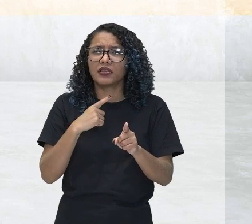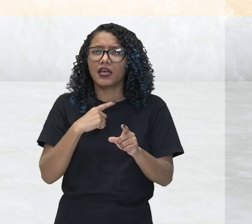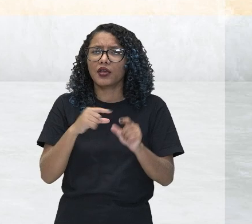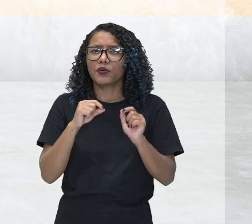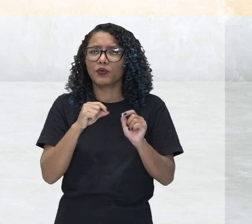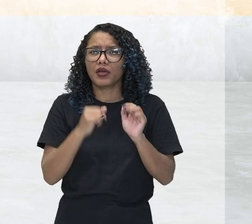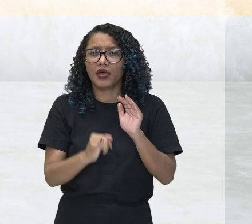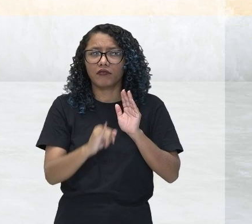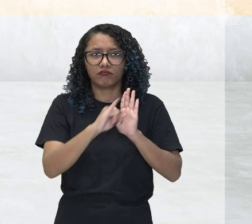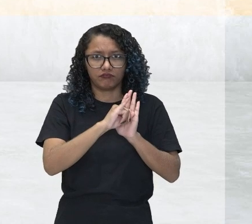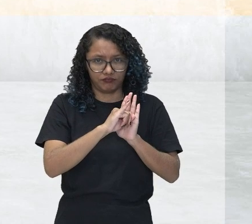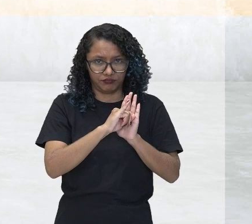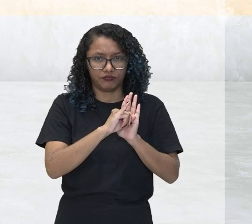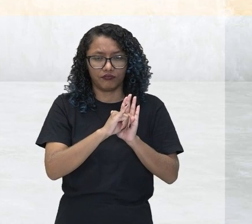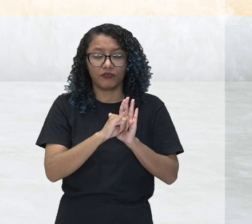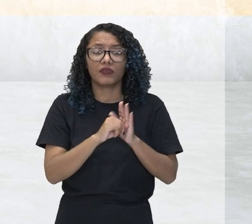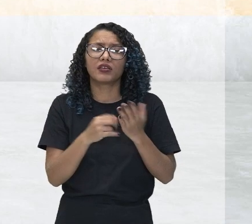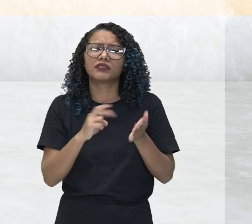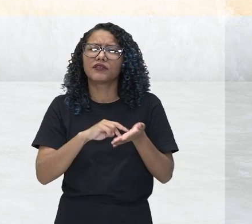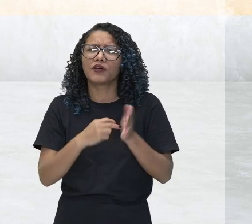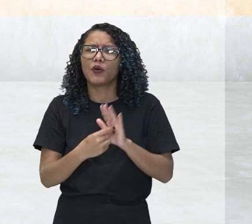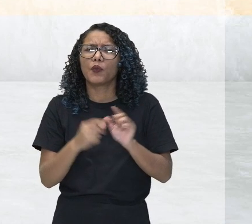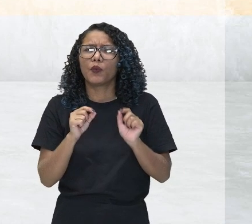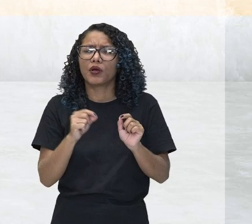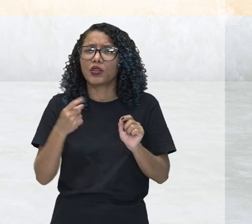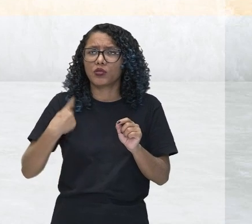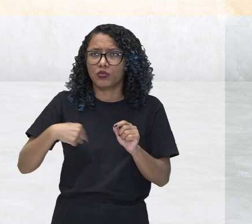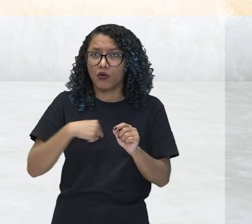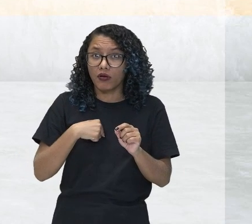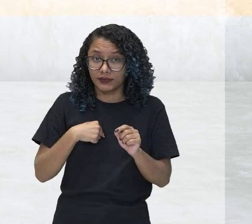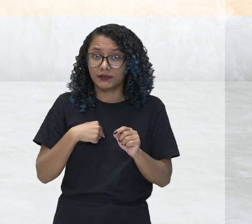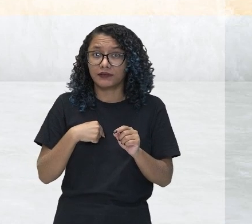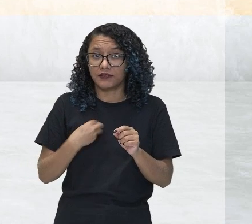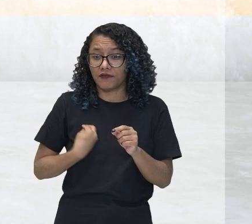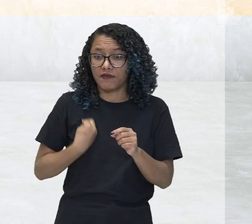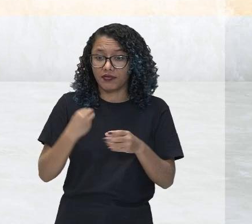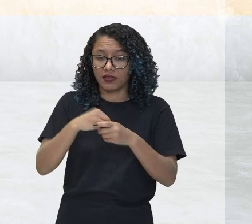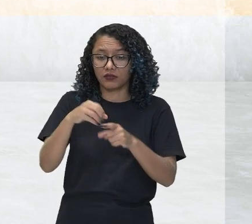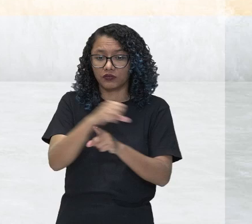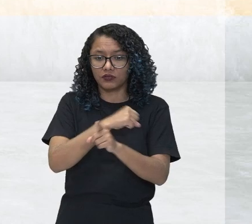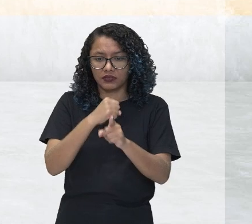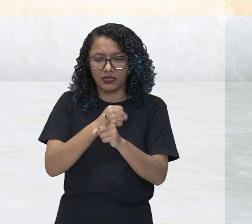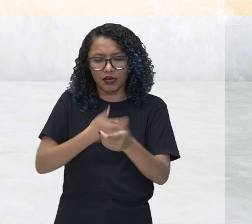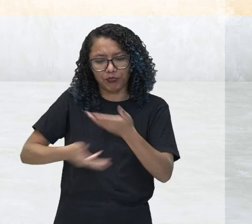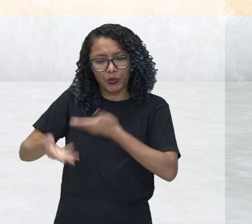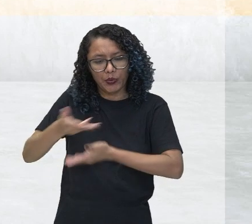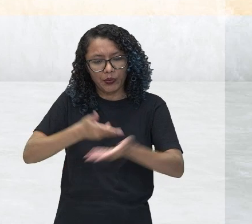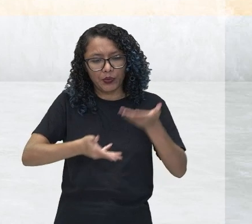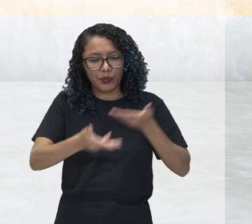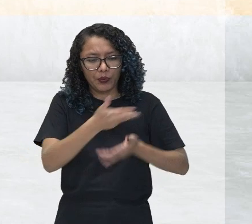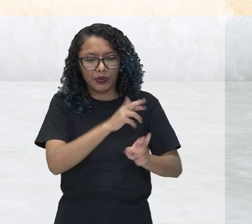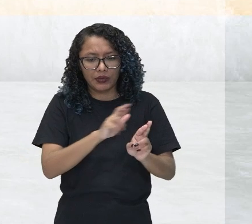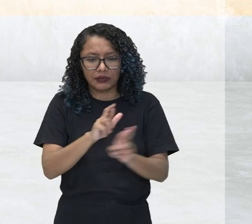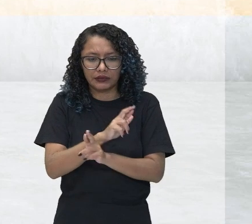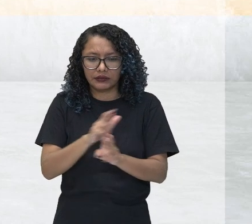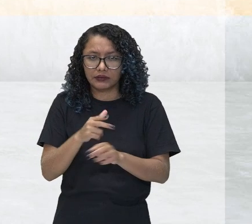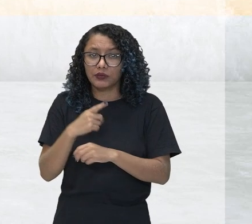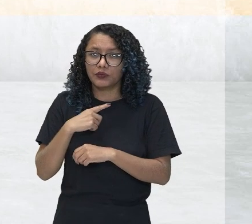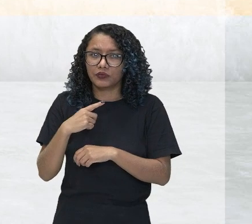nós vivemos em sociedade, nós vivemos em relações com os outros. Onde você está agora, onde